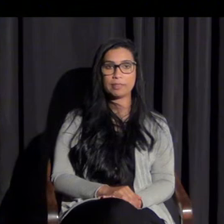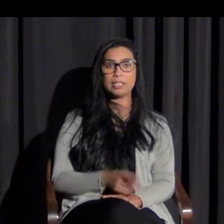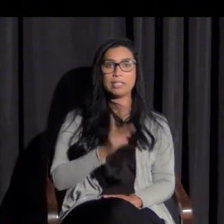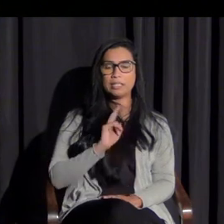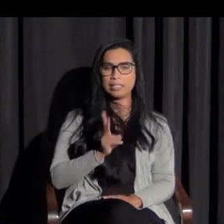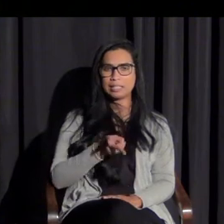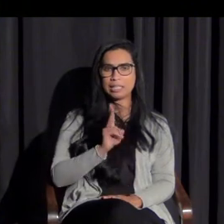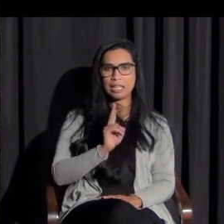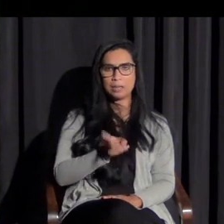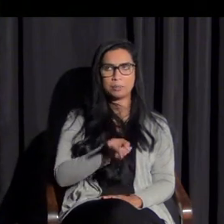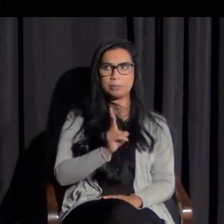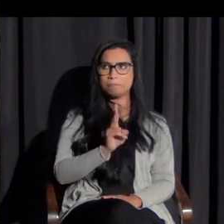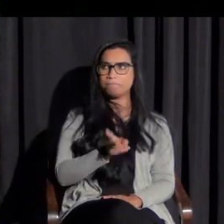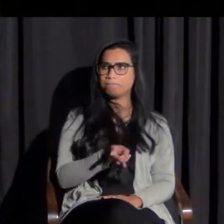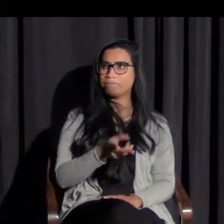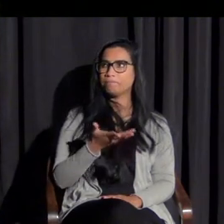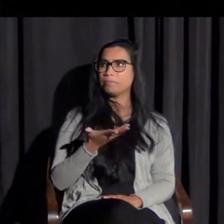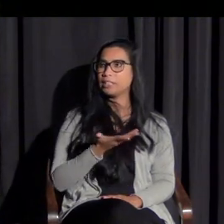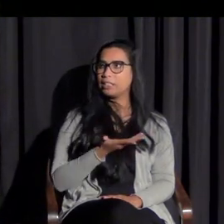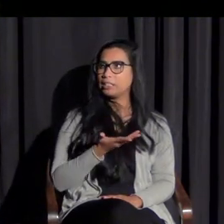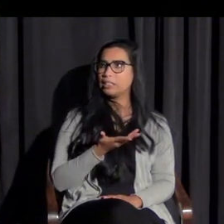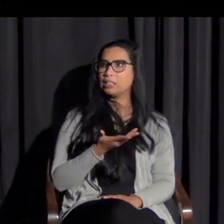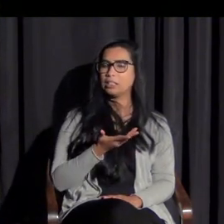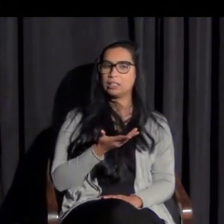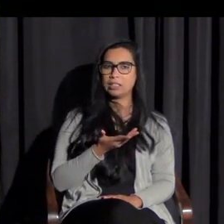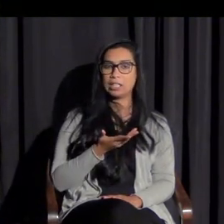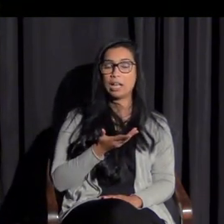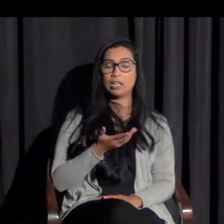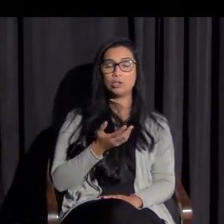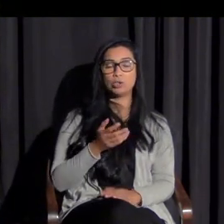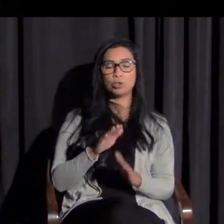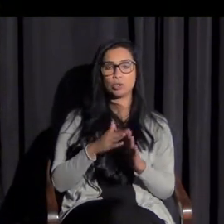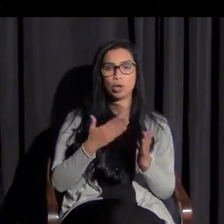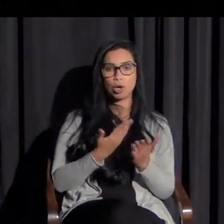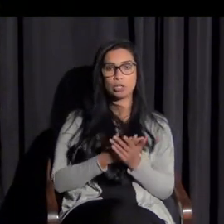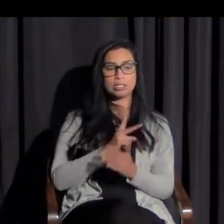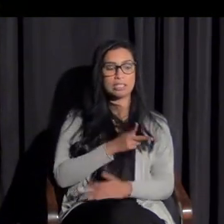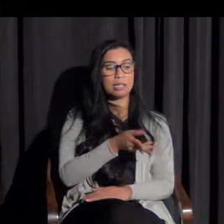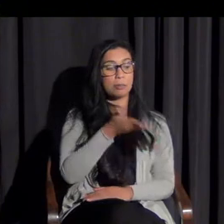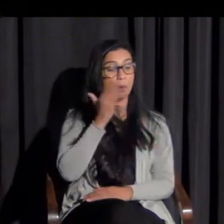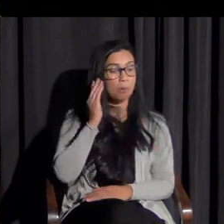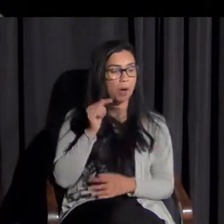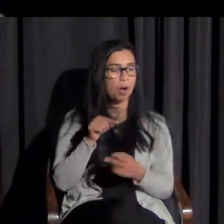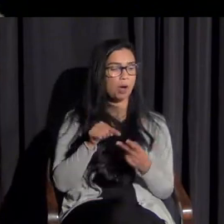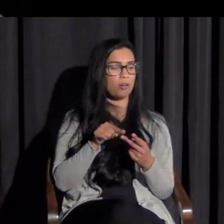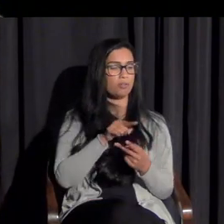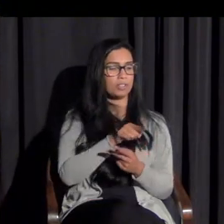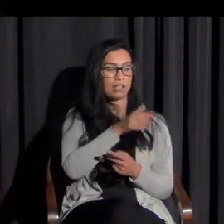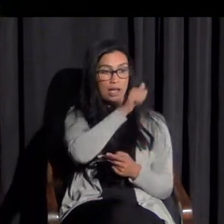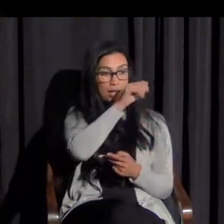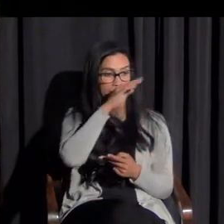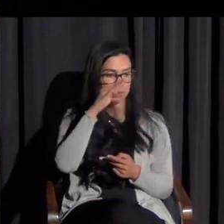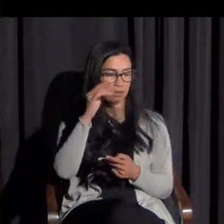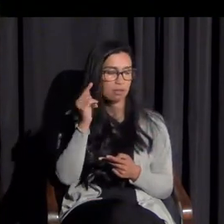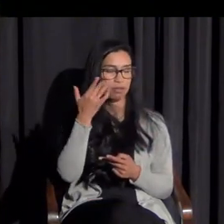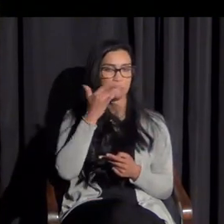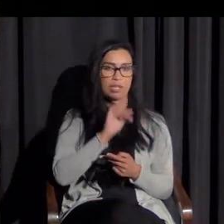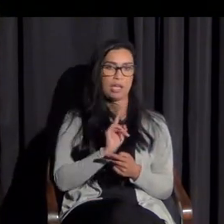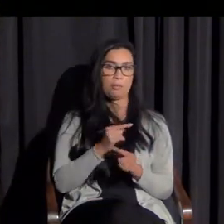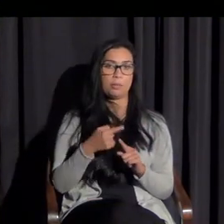pela diretora, em um tempo, chamar ele de burro, de analfabeto. Mas ele não consegue ler, ele não consegue aprender.